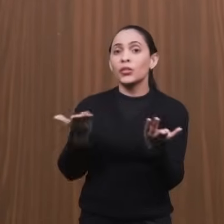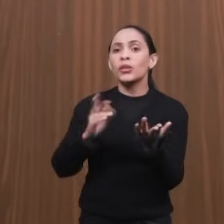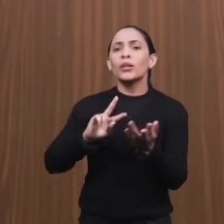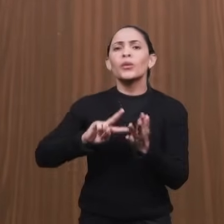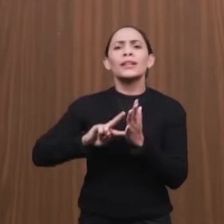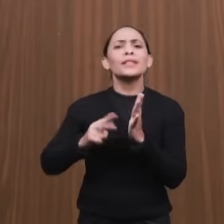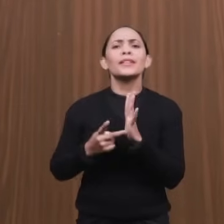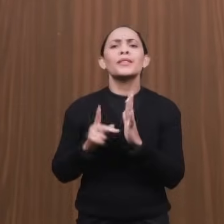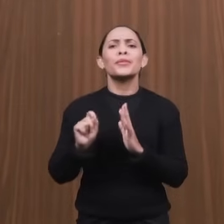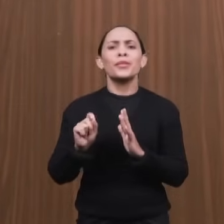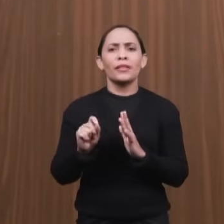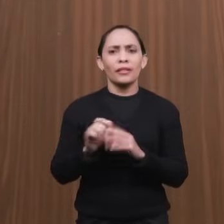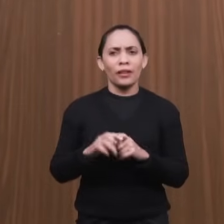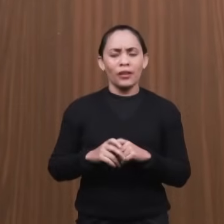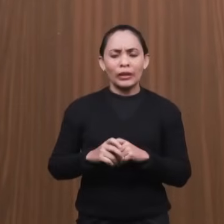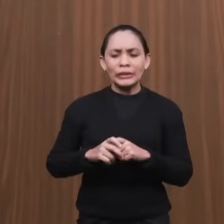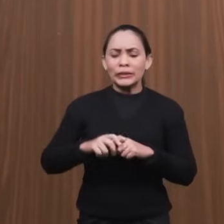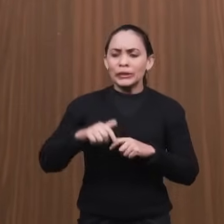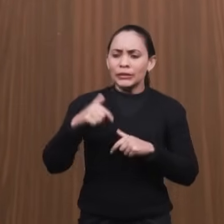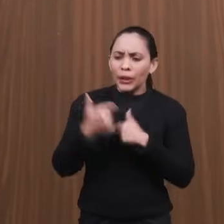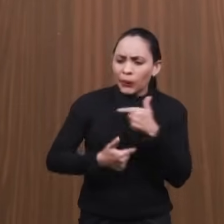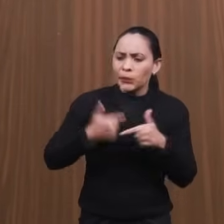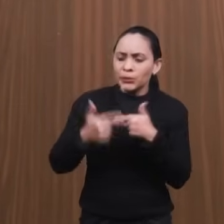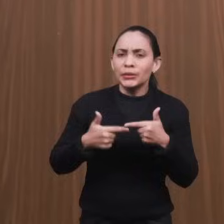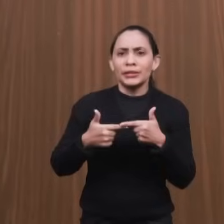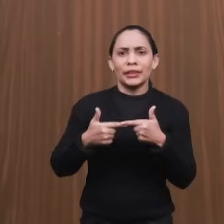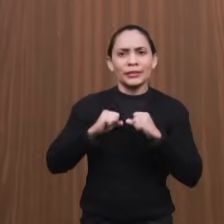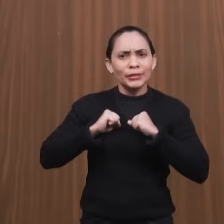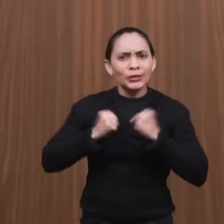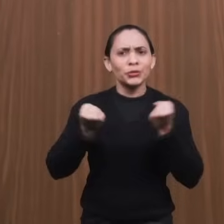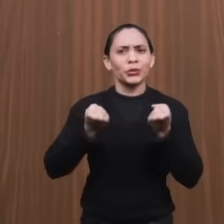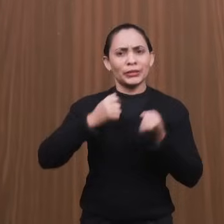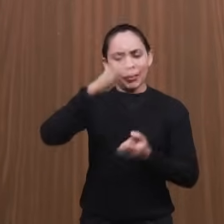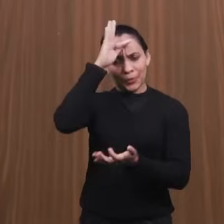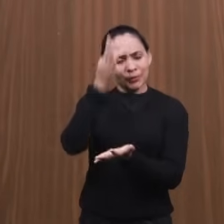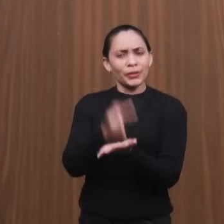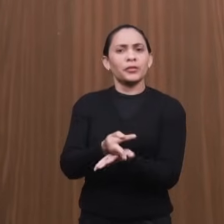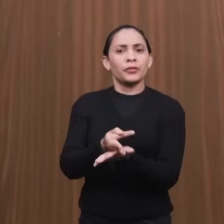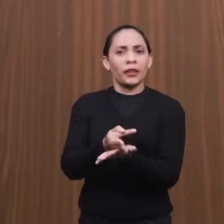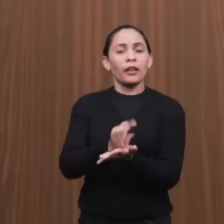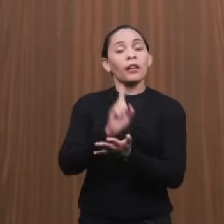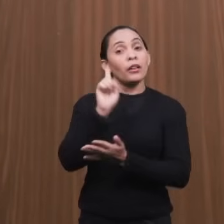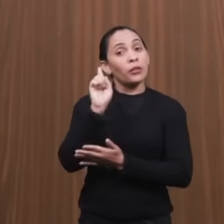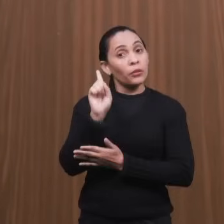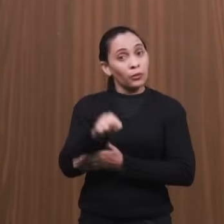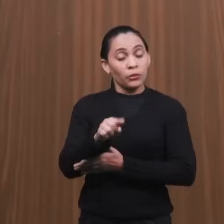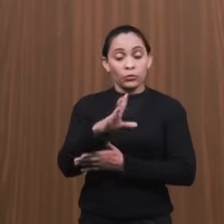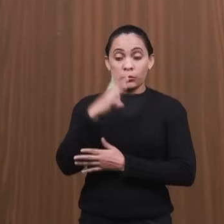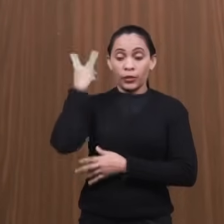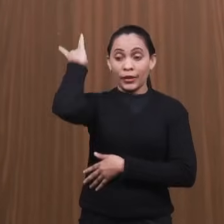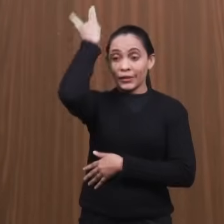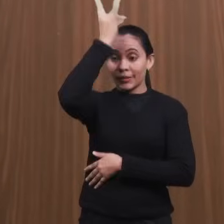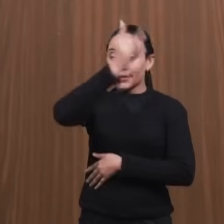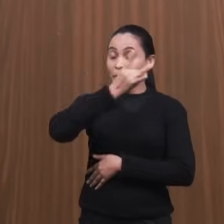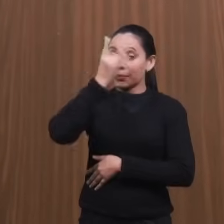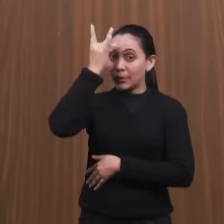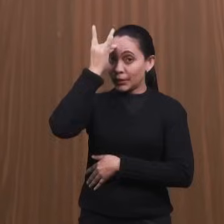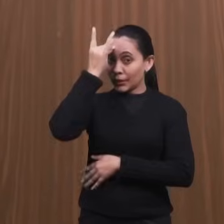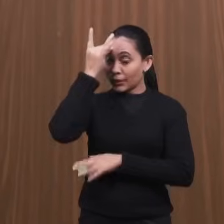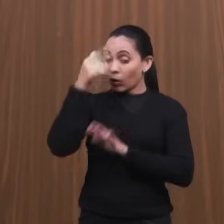significa batalhar pela fé? Fé como fundamento, direção do Espírito